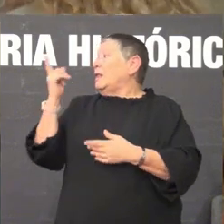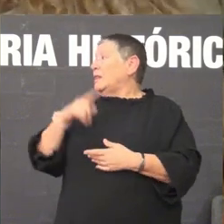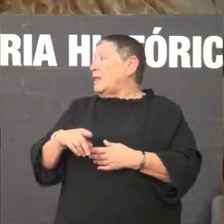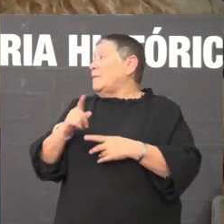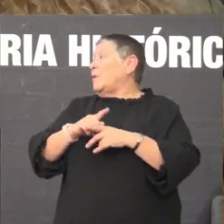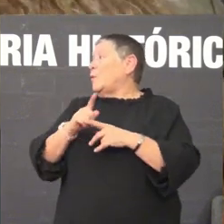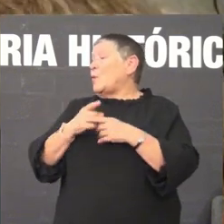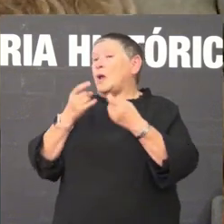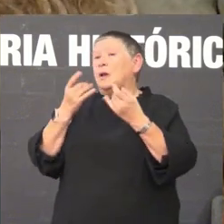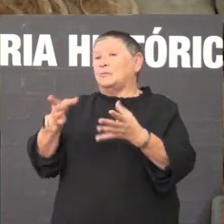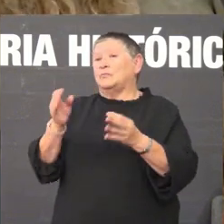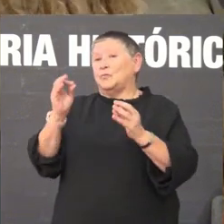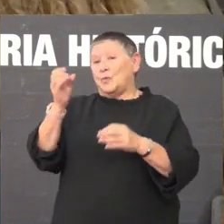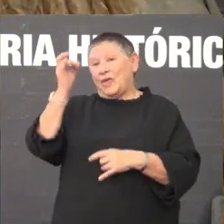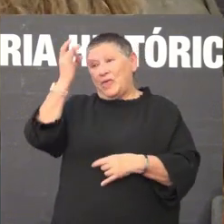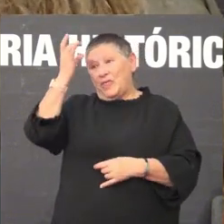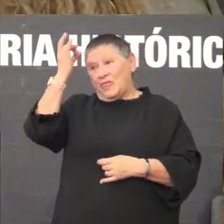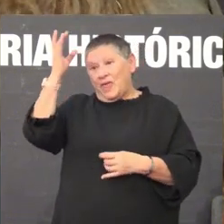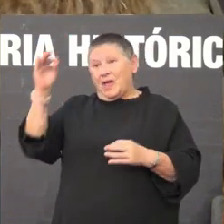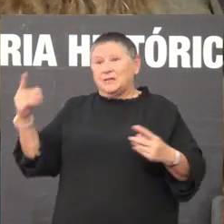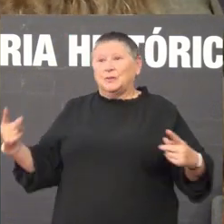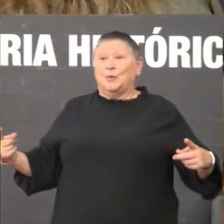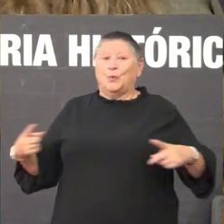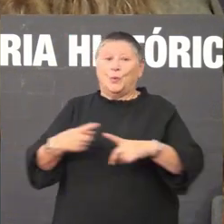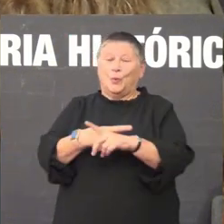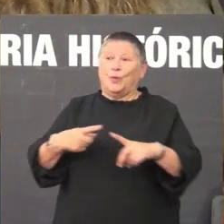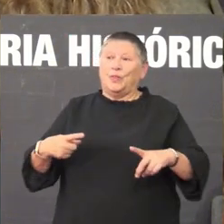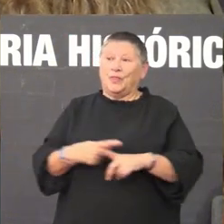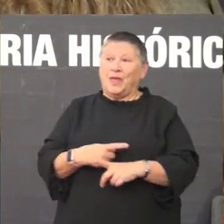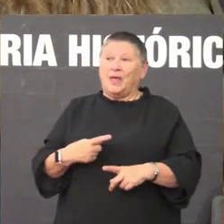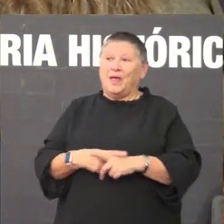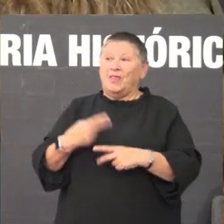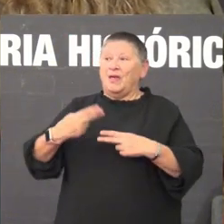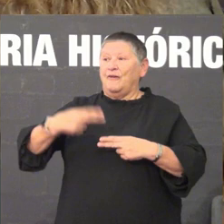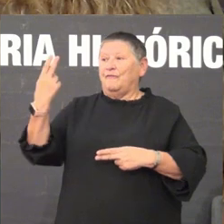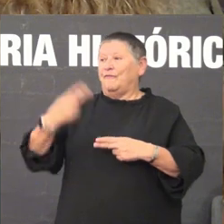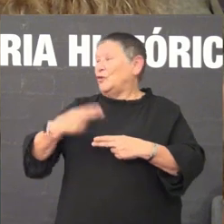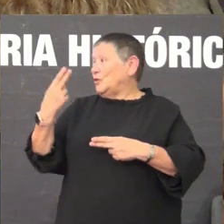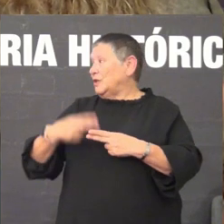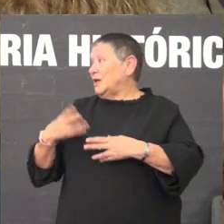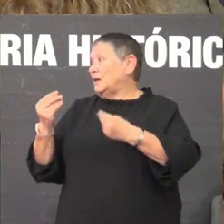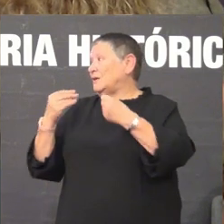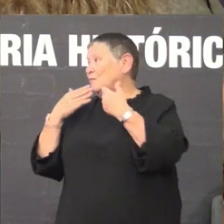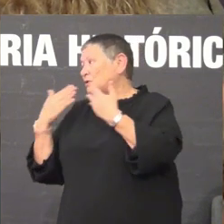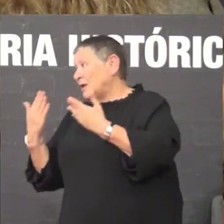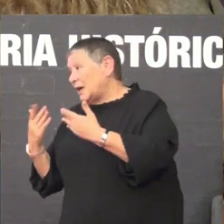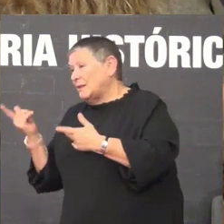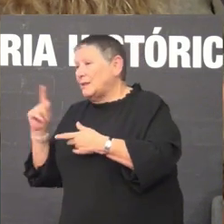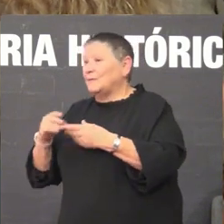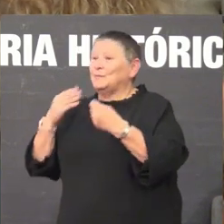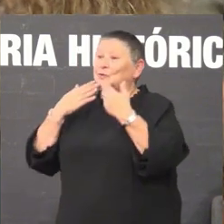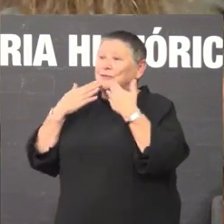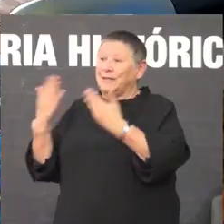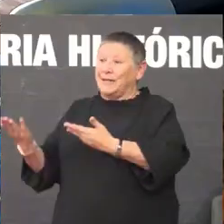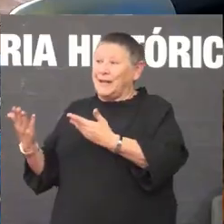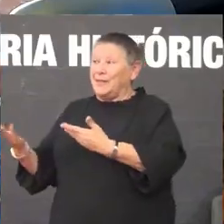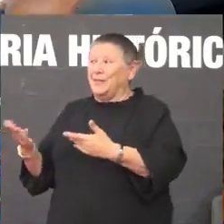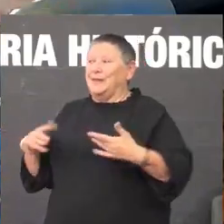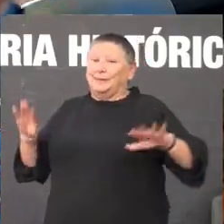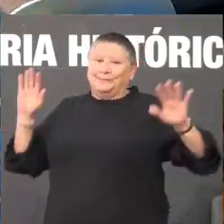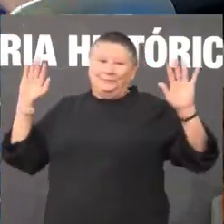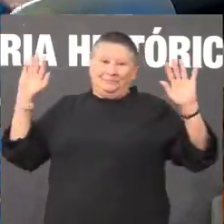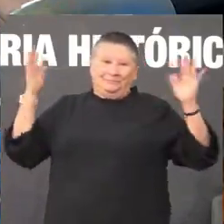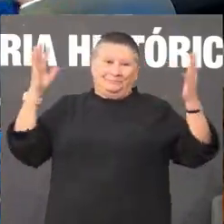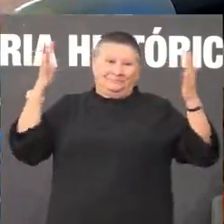sobre esas ideas furtadas a un bolos lados da fronteira. Moitísimas grazas, Ana Sofía Ferreira, por esta